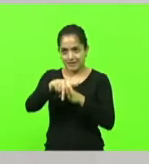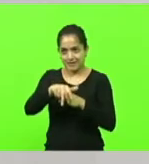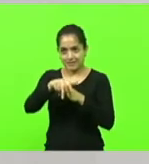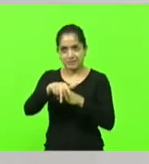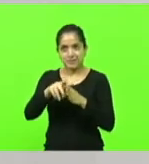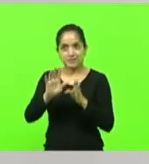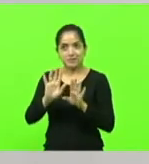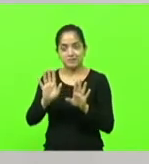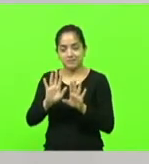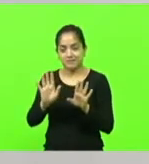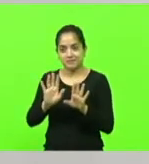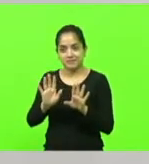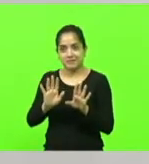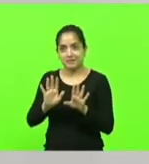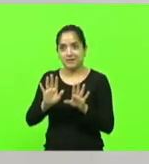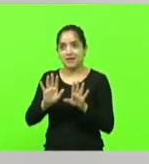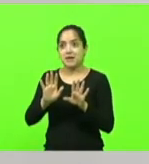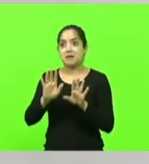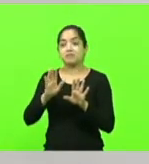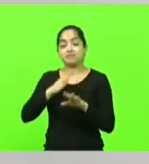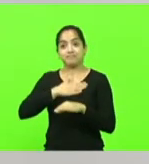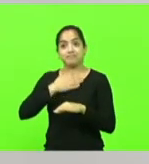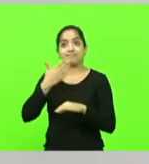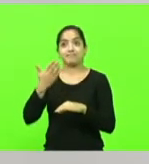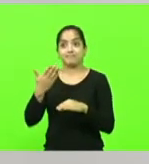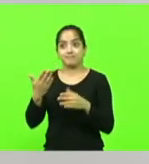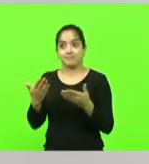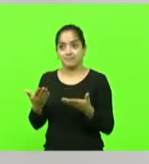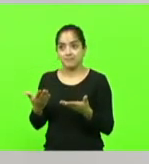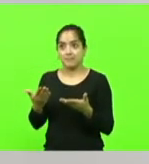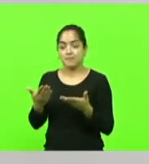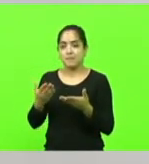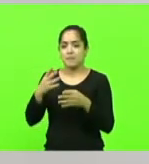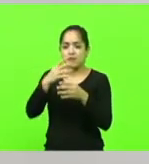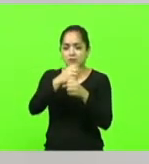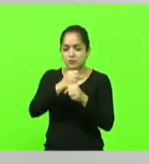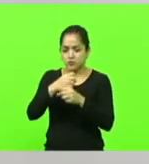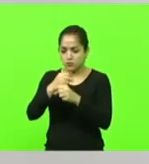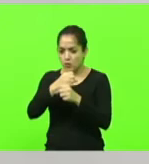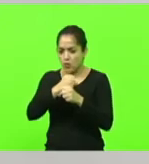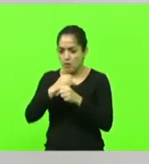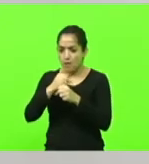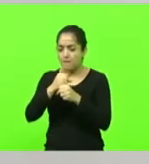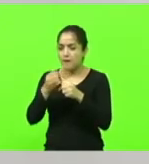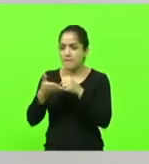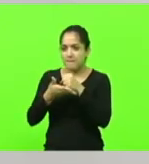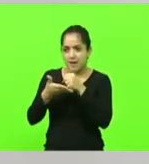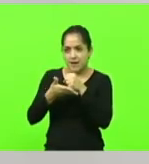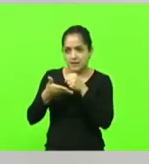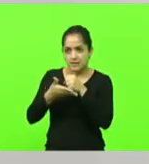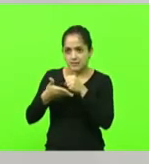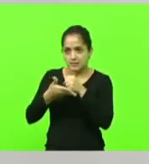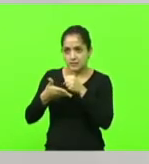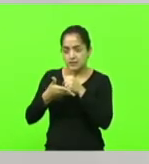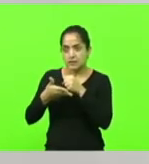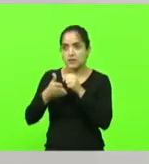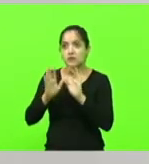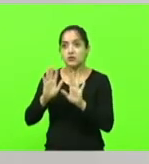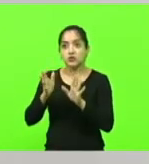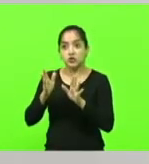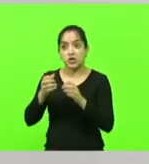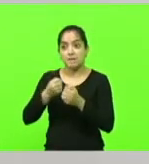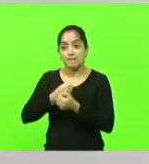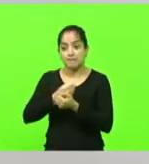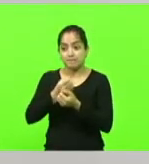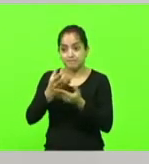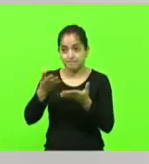fazendo. Mas eu estou assustado. Fiz uma continha básica. Já foi distribuído,